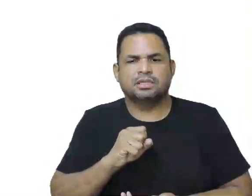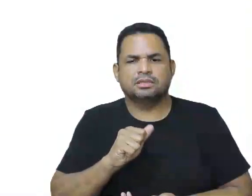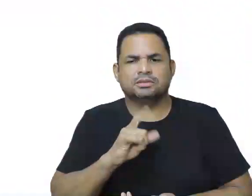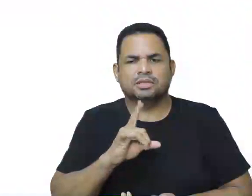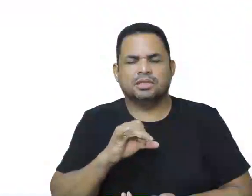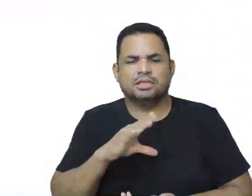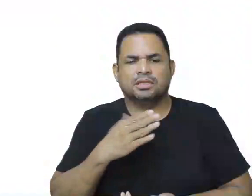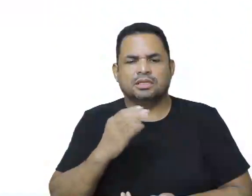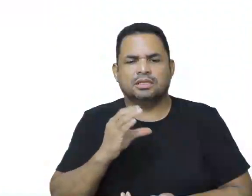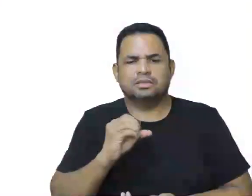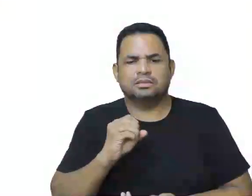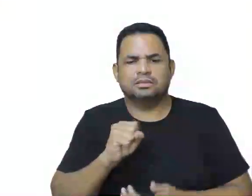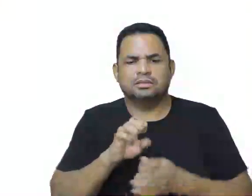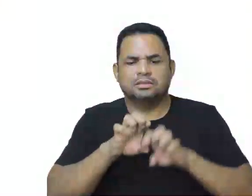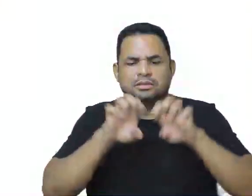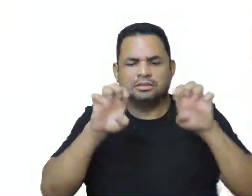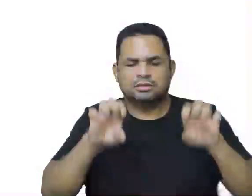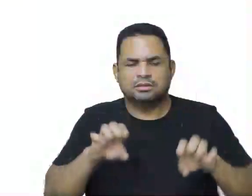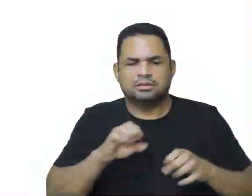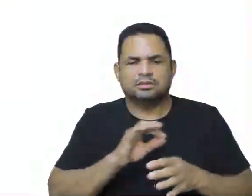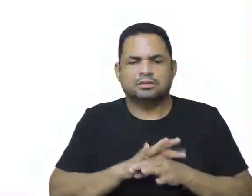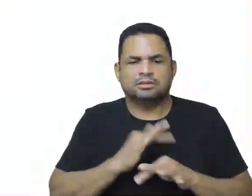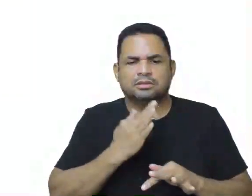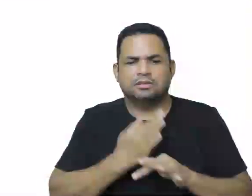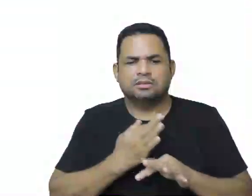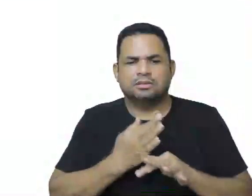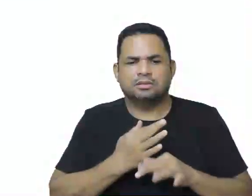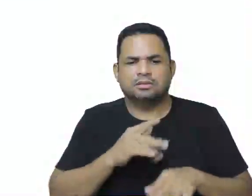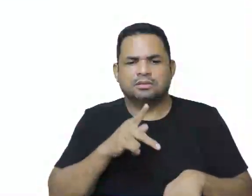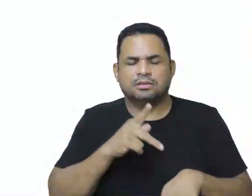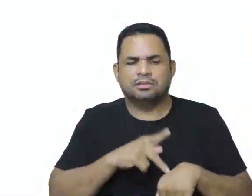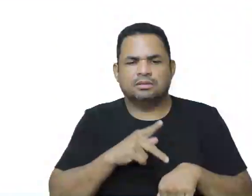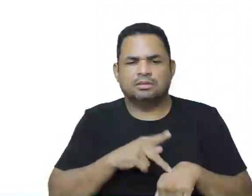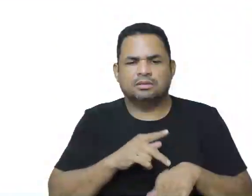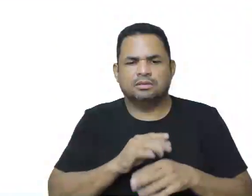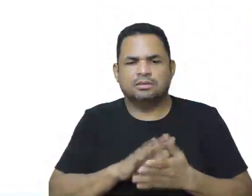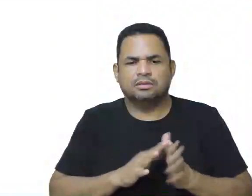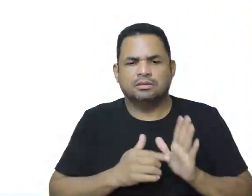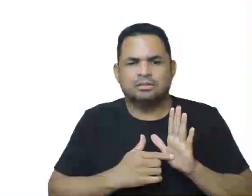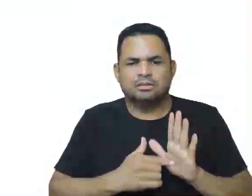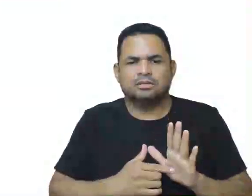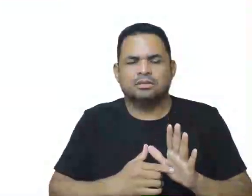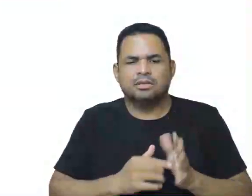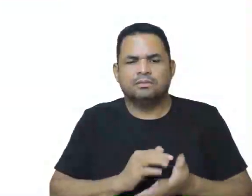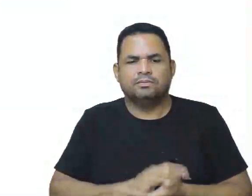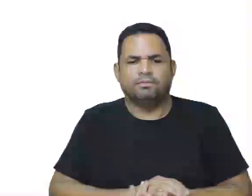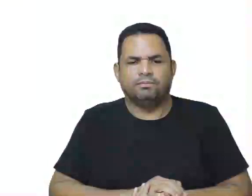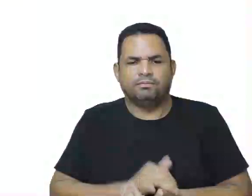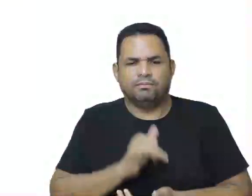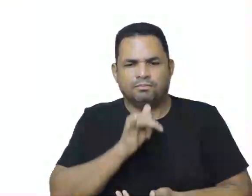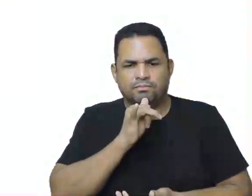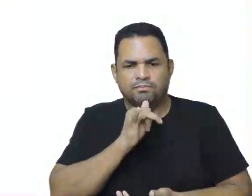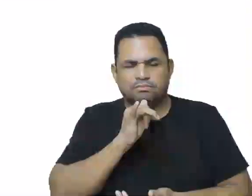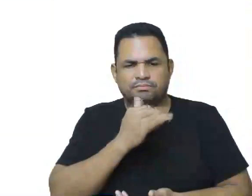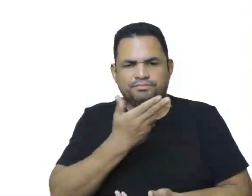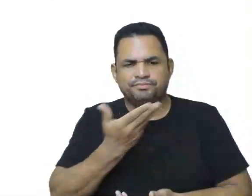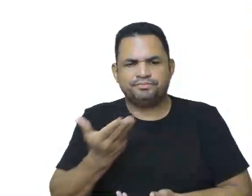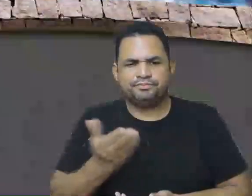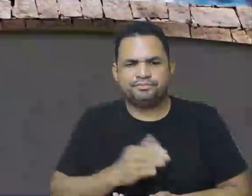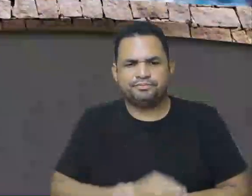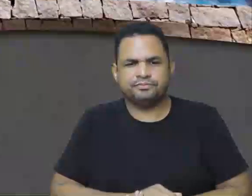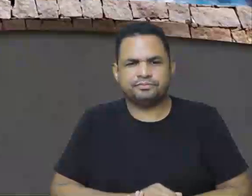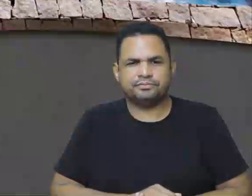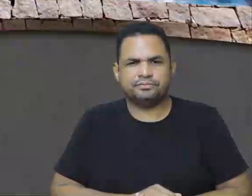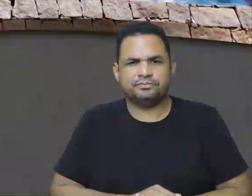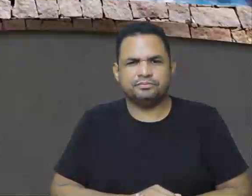da estrutura física rochosa. Mostrei até para vocês um exemplo que estava falando aí, galera, volta aqui comigo, sobre